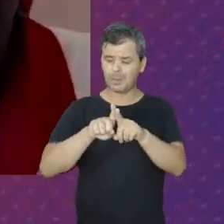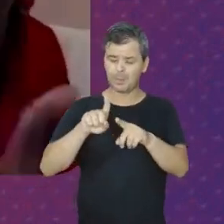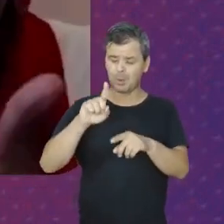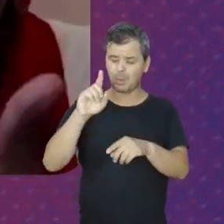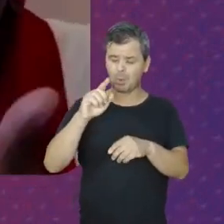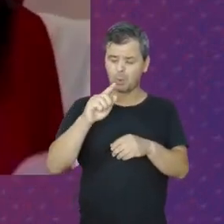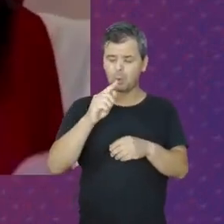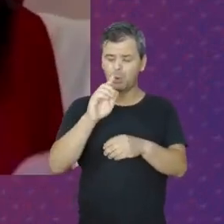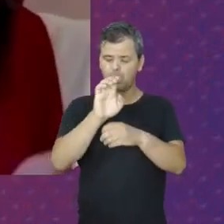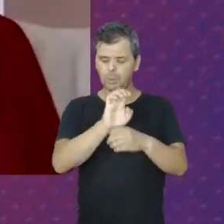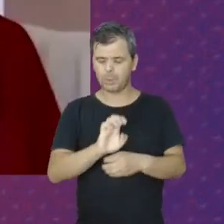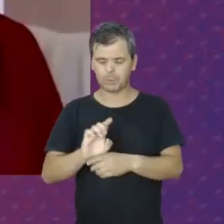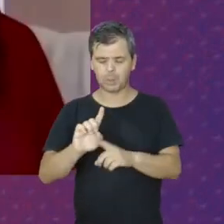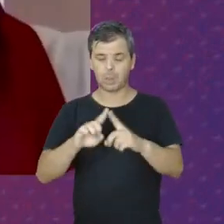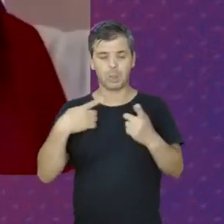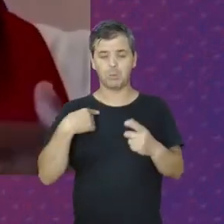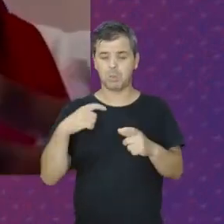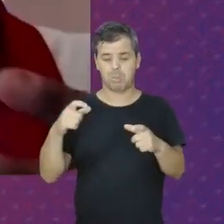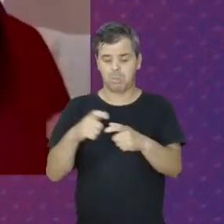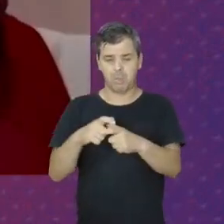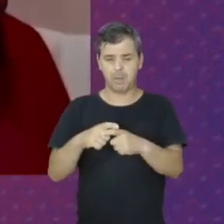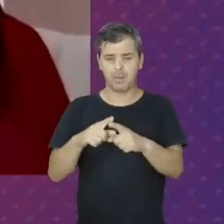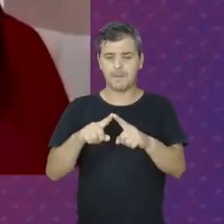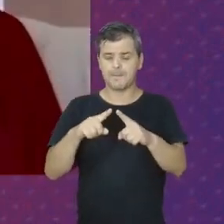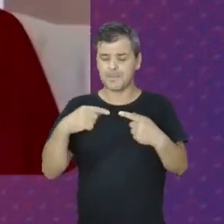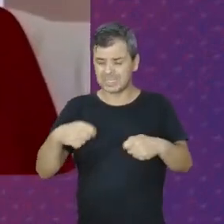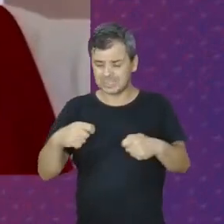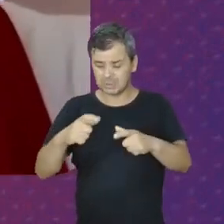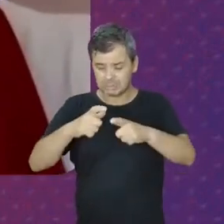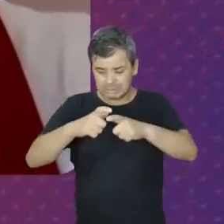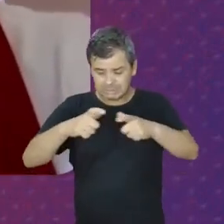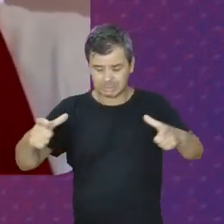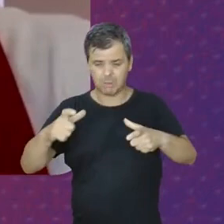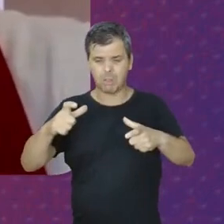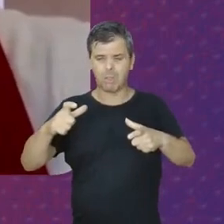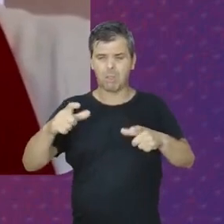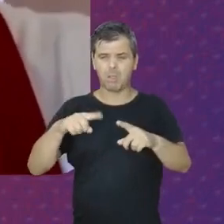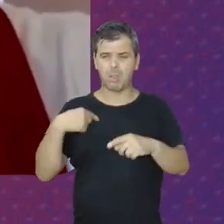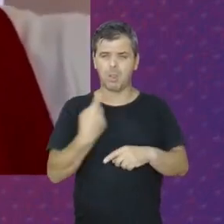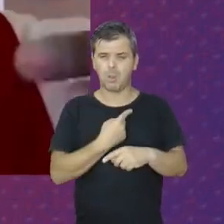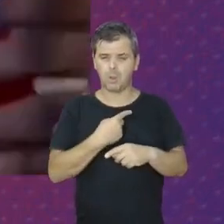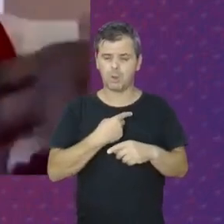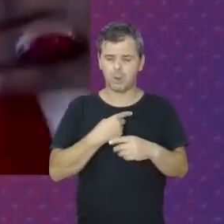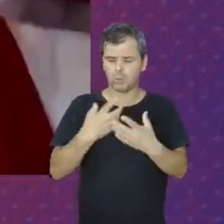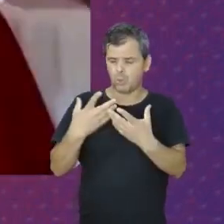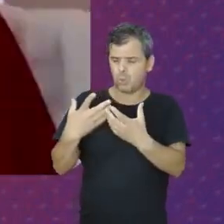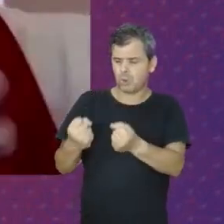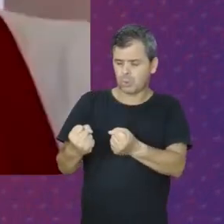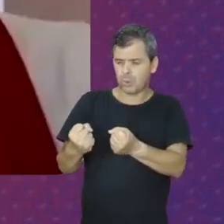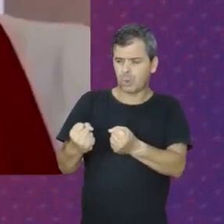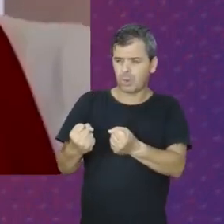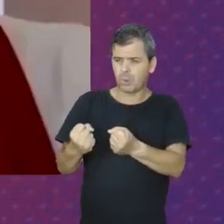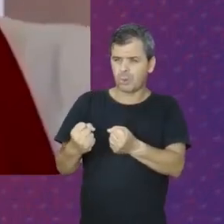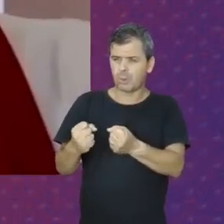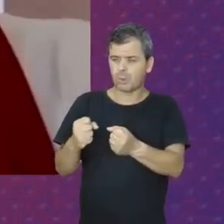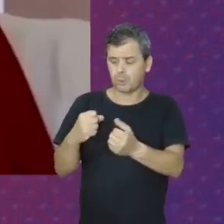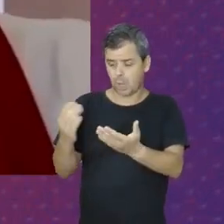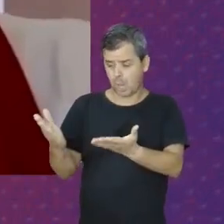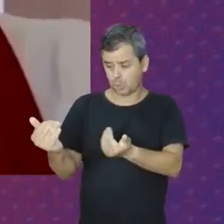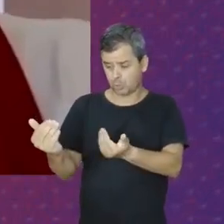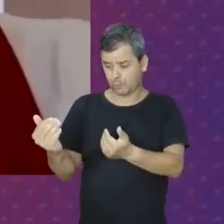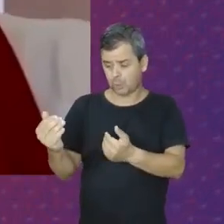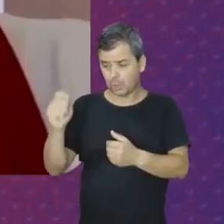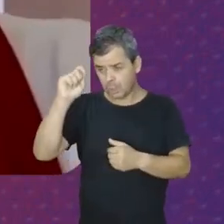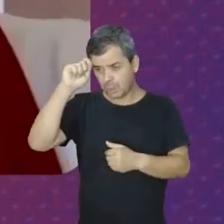por esse Estado que não pode ser mínimo, que tem que ser um Estado grandioso na questão do acolhimento à juventude